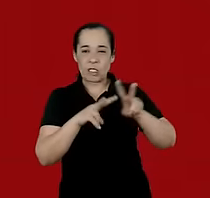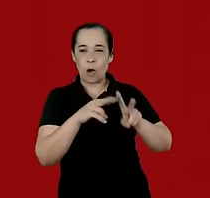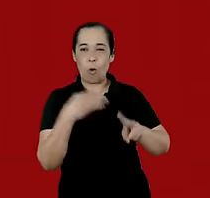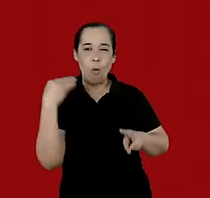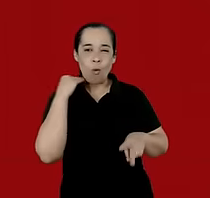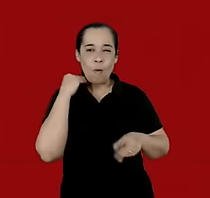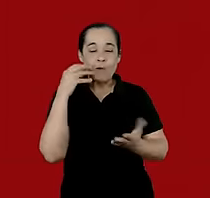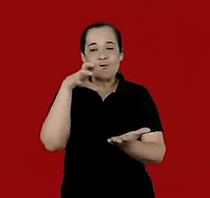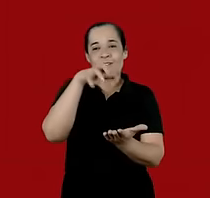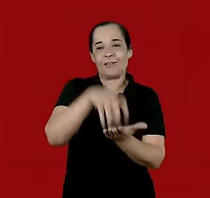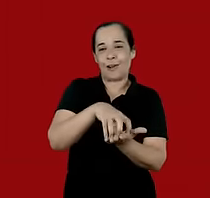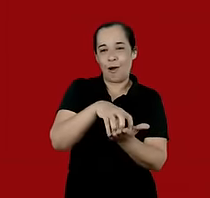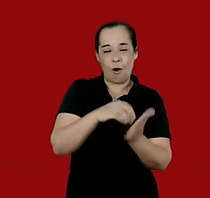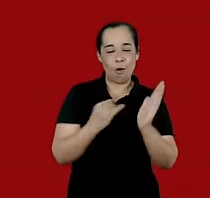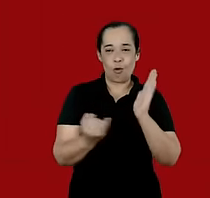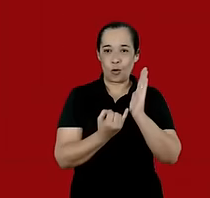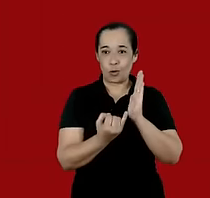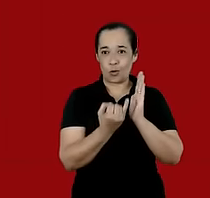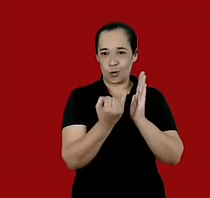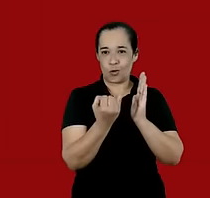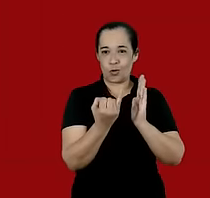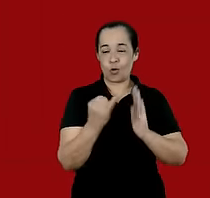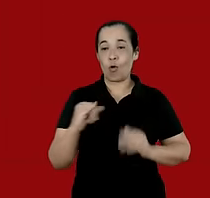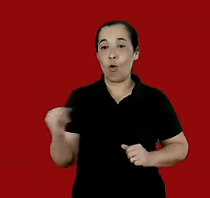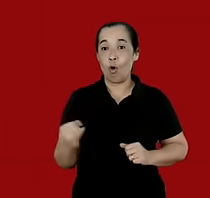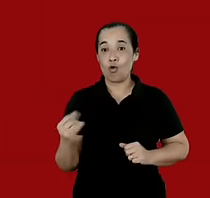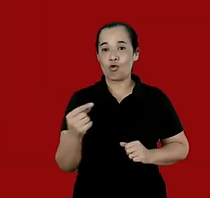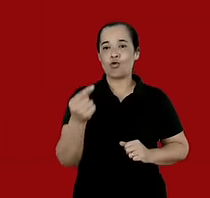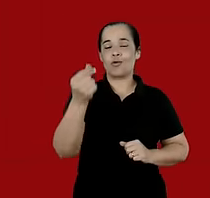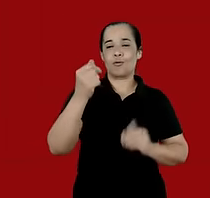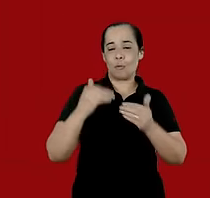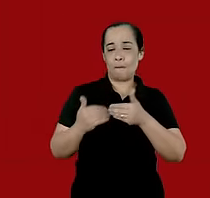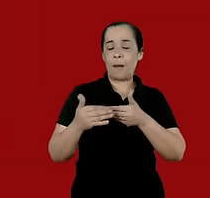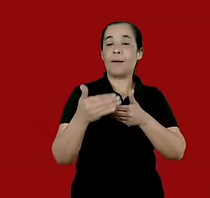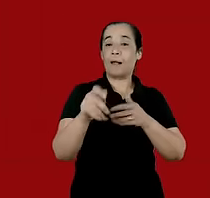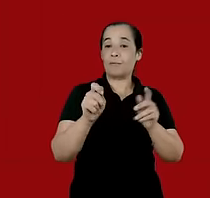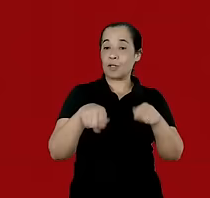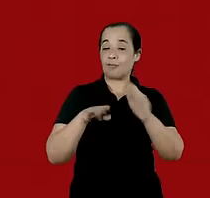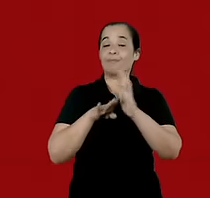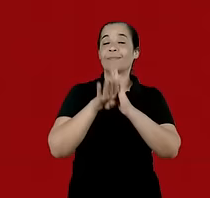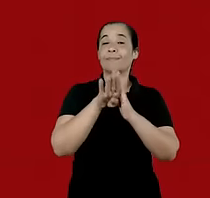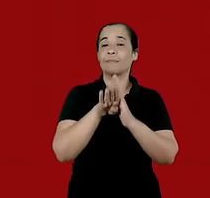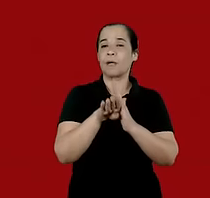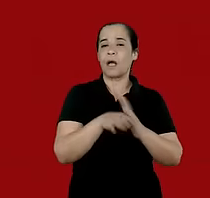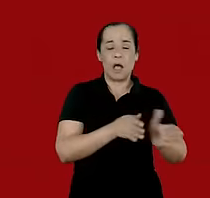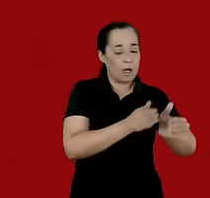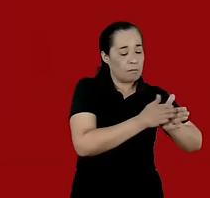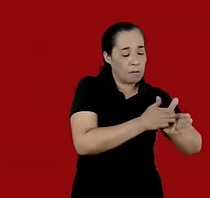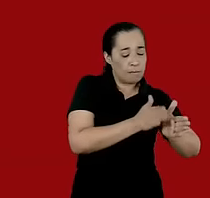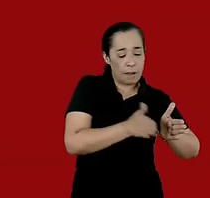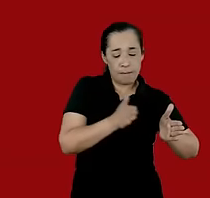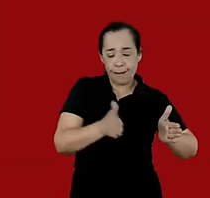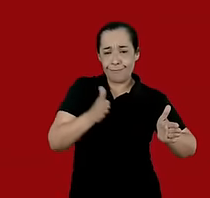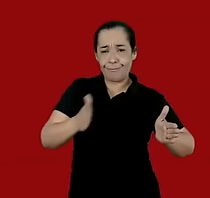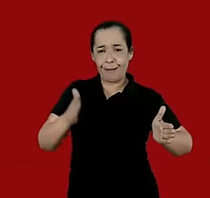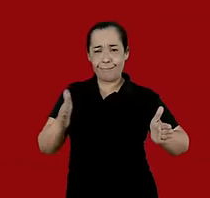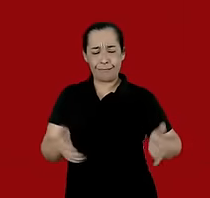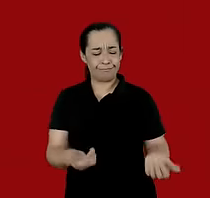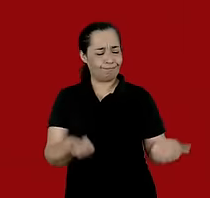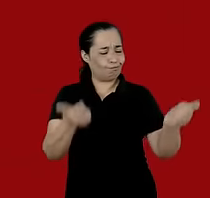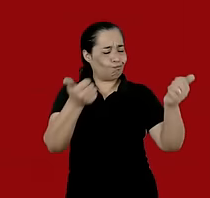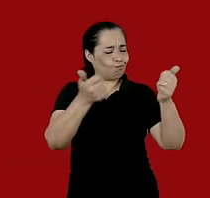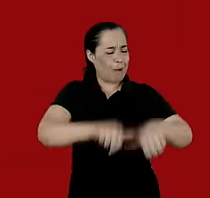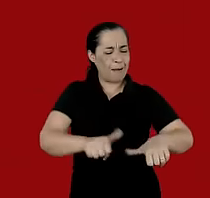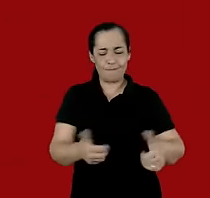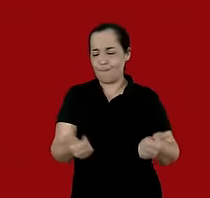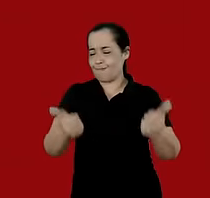prolongado que ele se materialize e obviamente ao longo do tempo a gente teve diversas crises teremos também diversas crises que afetam